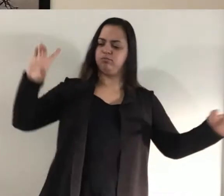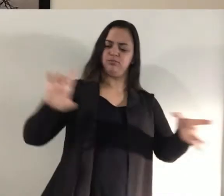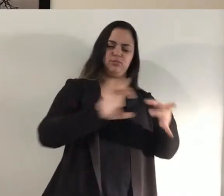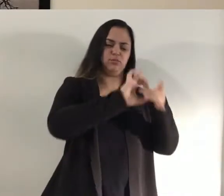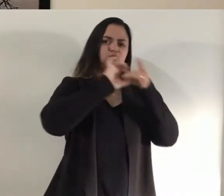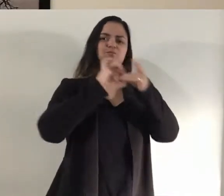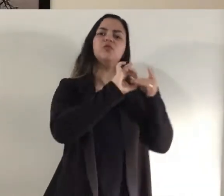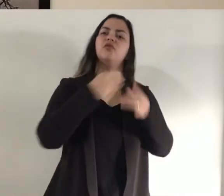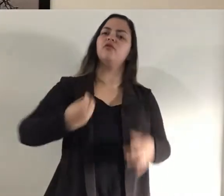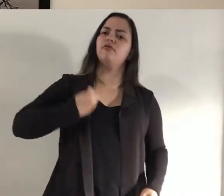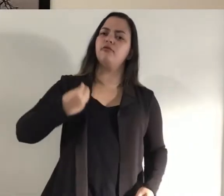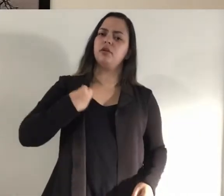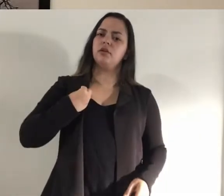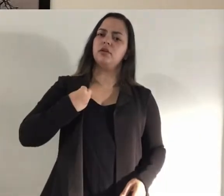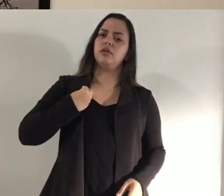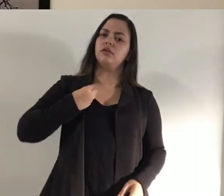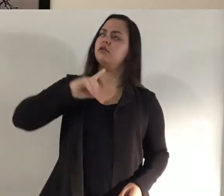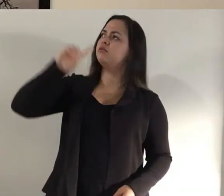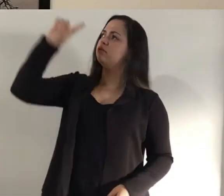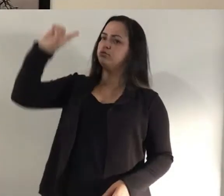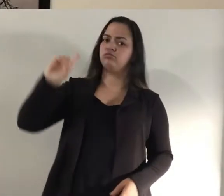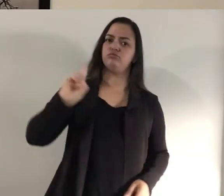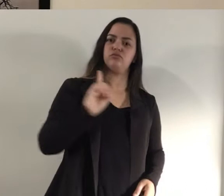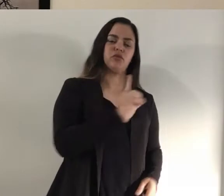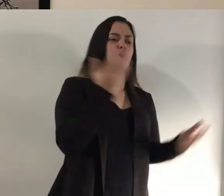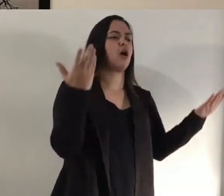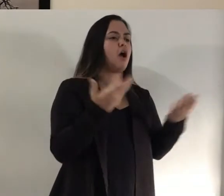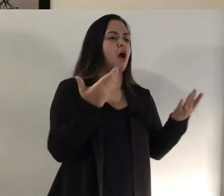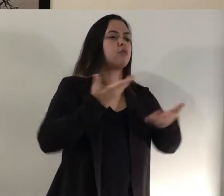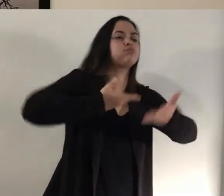vem de Deus, agora ela pode ser compartilhada.